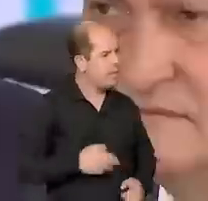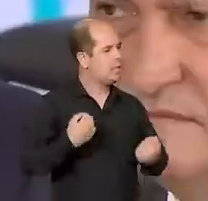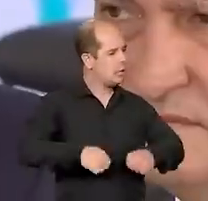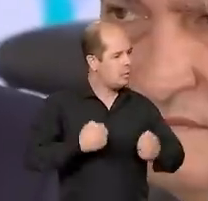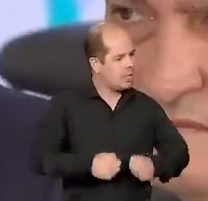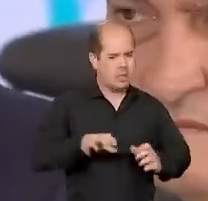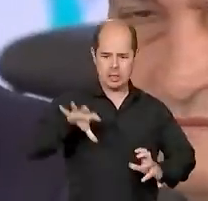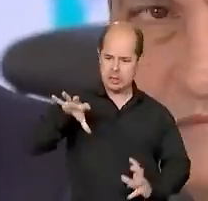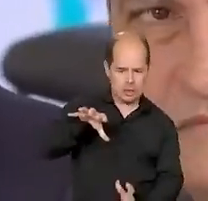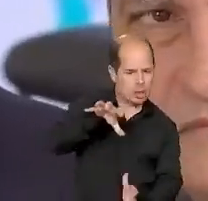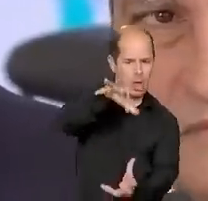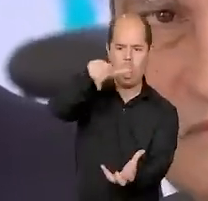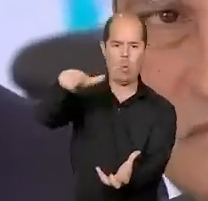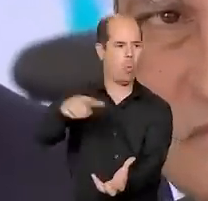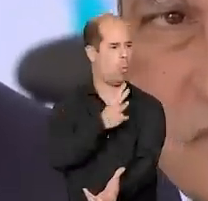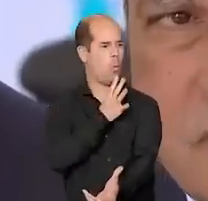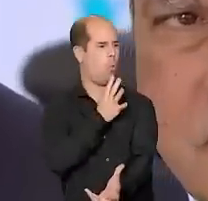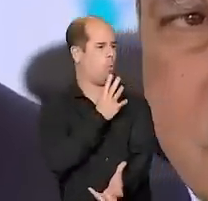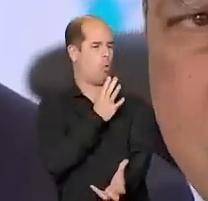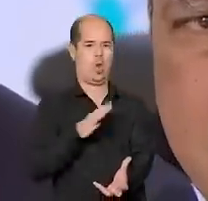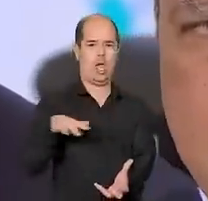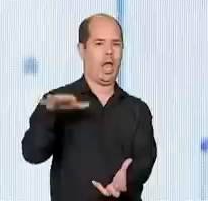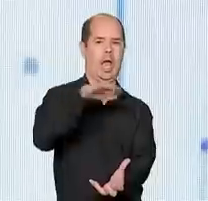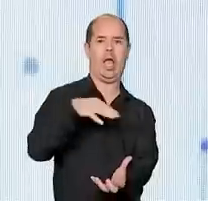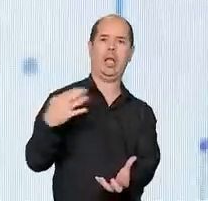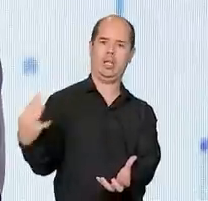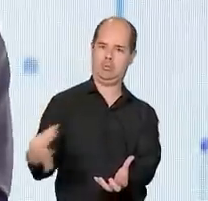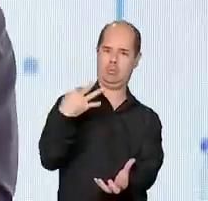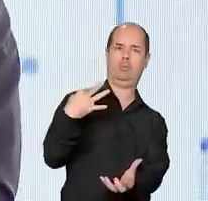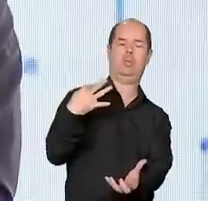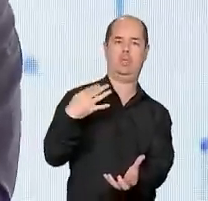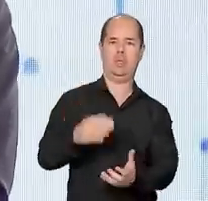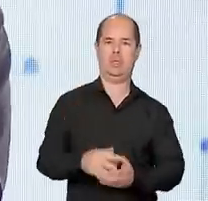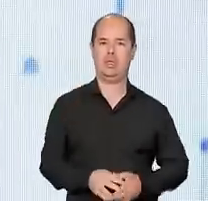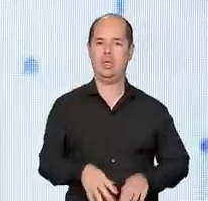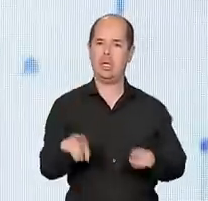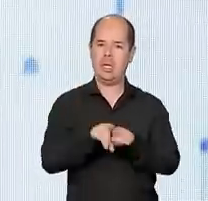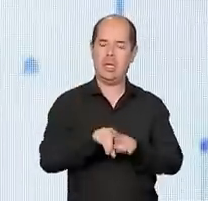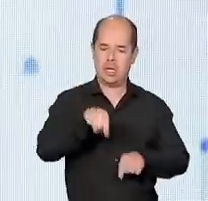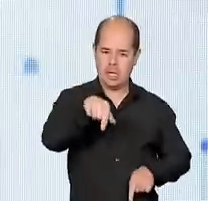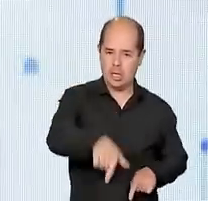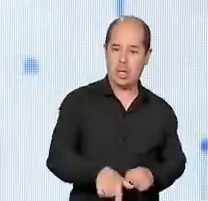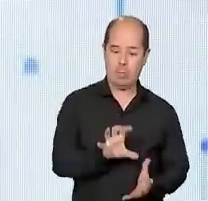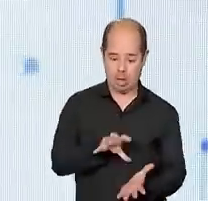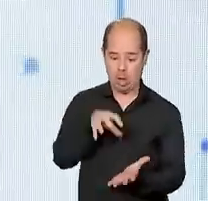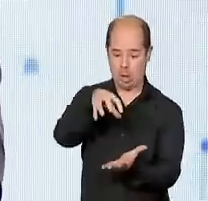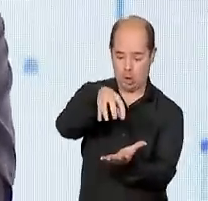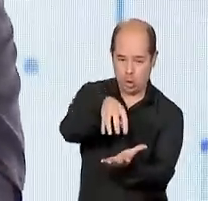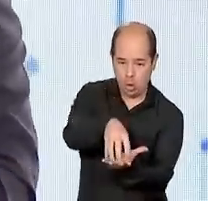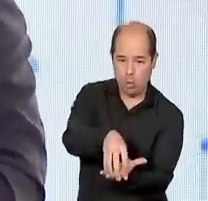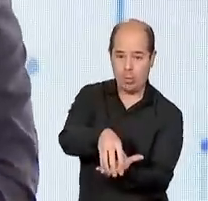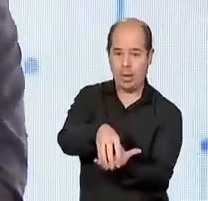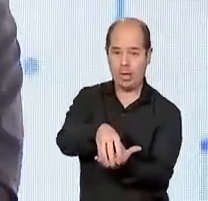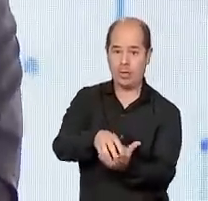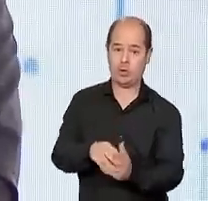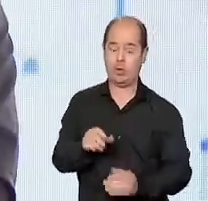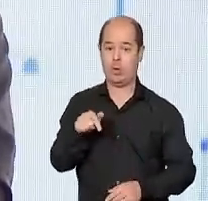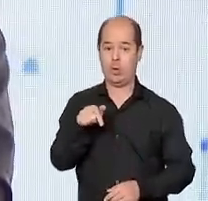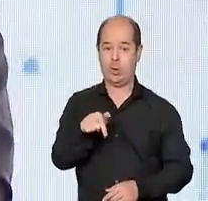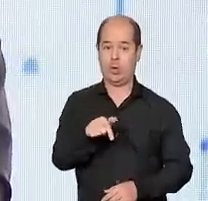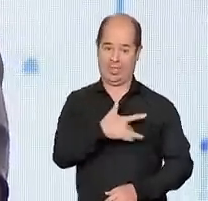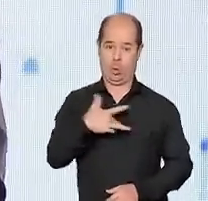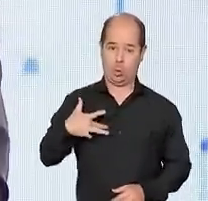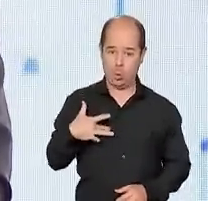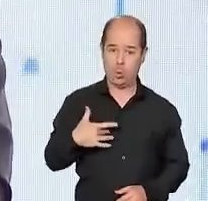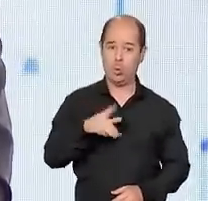da indústria brasileira no mundo. E com o Complexo Econômico e Industrial da Saúde, é um importante passo para